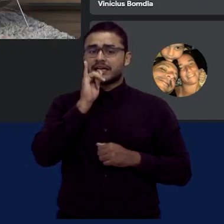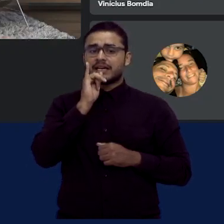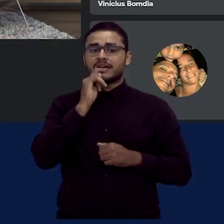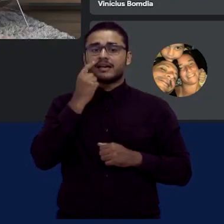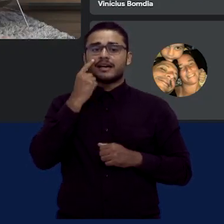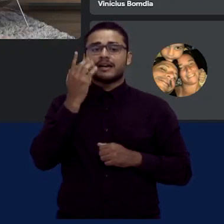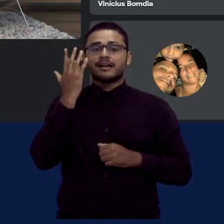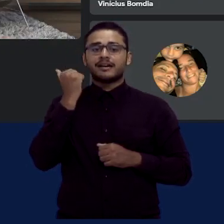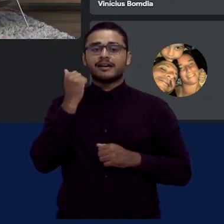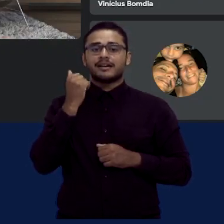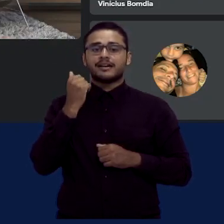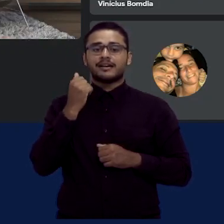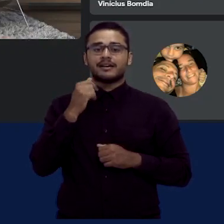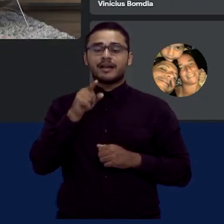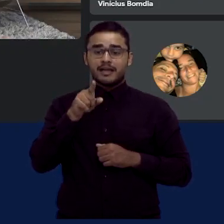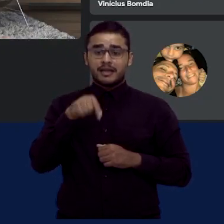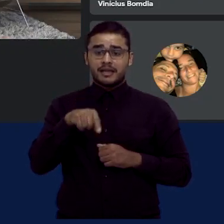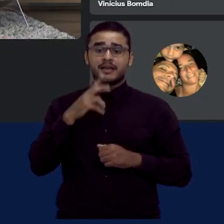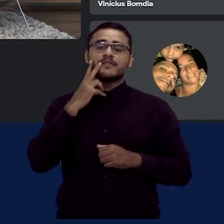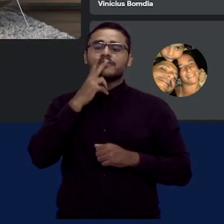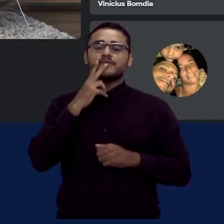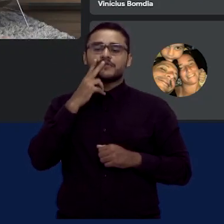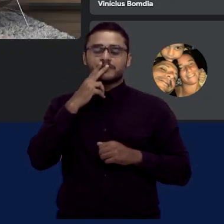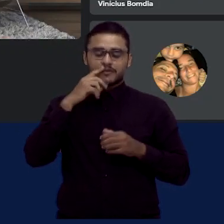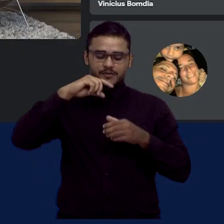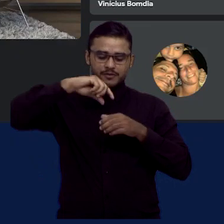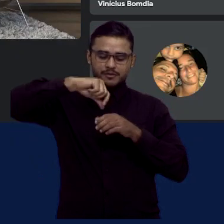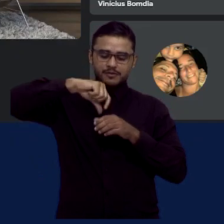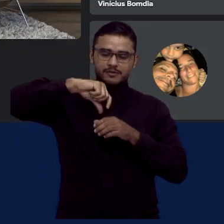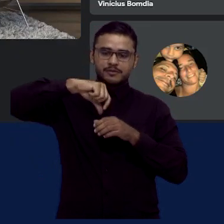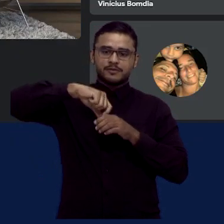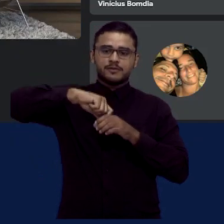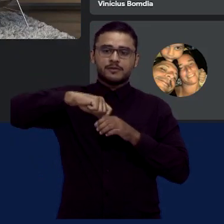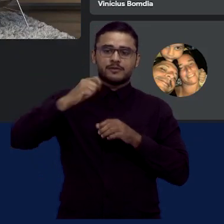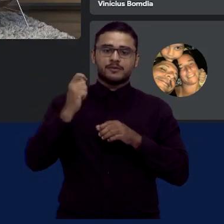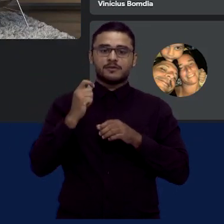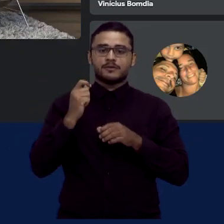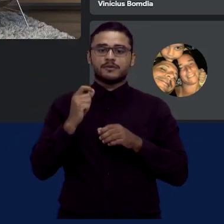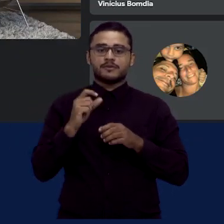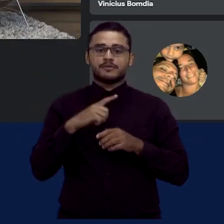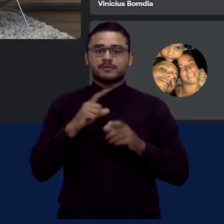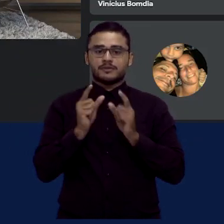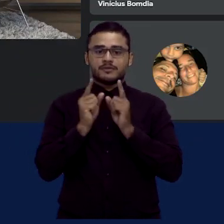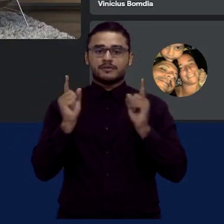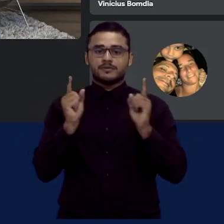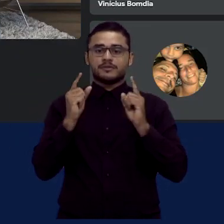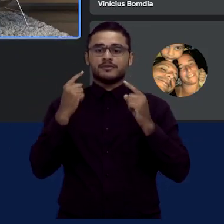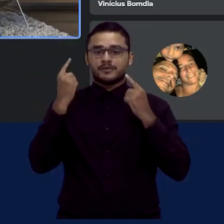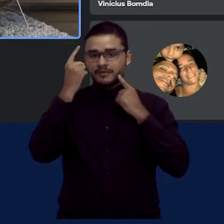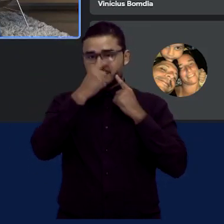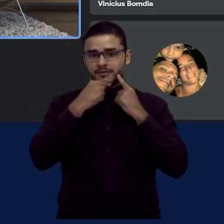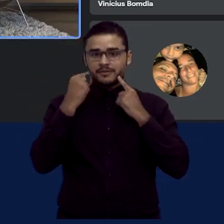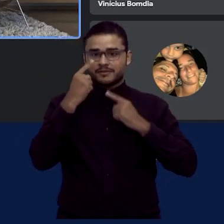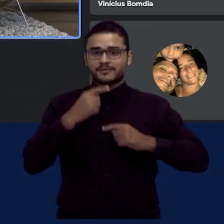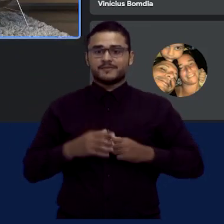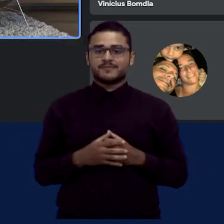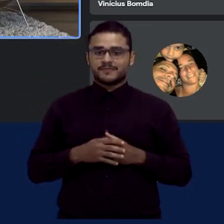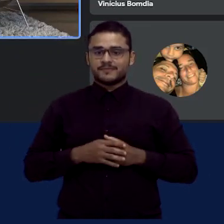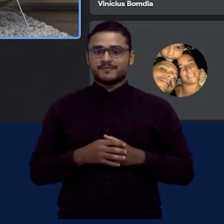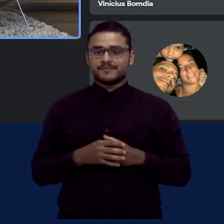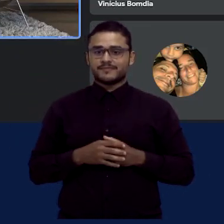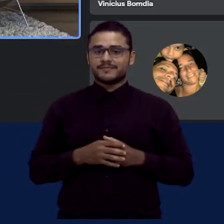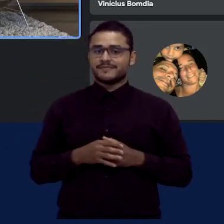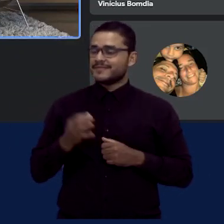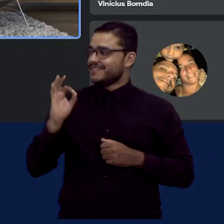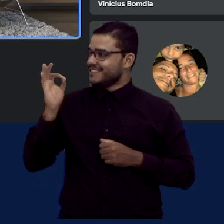como é que se diz? Não é uma rolha de vinho que é comprida, é uma rolha de sei lá, ou de par, né, que é um pouco mais larga. O fato é que você caprichou na